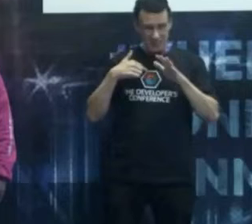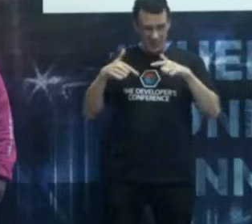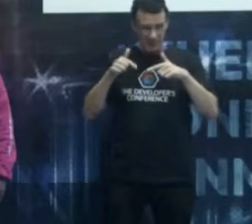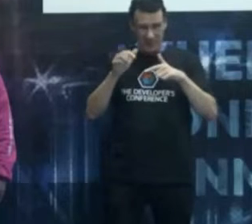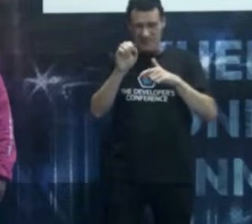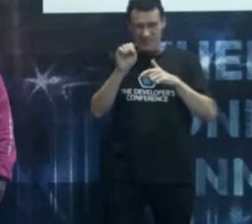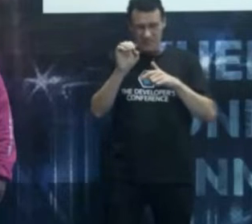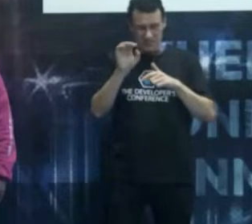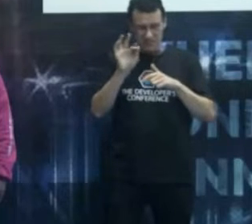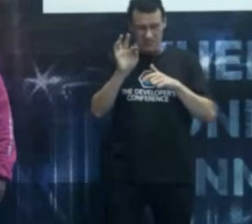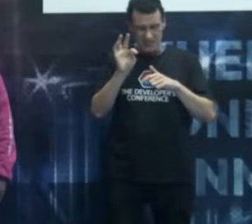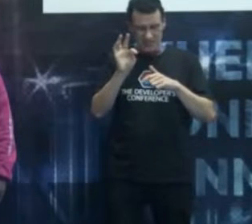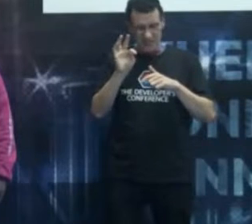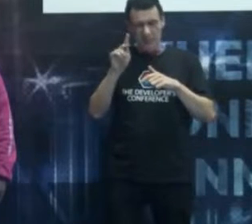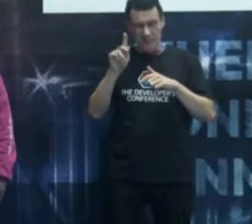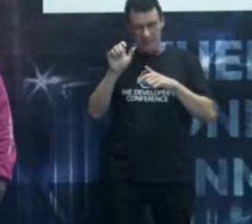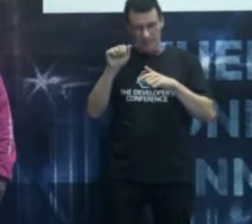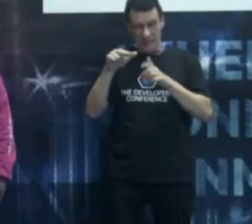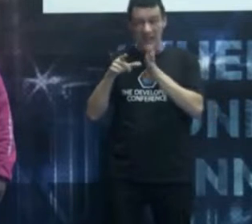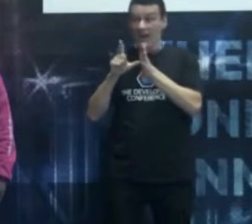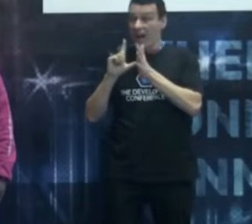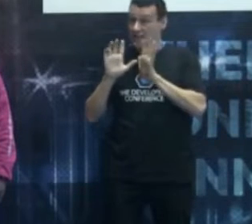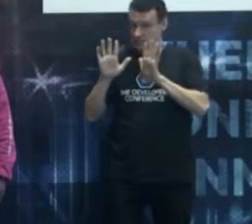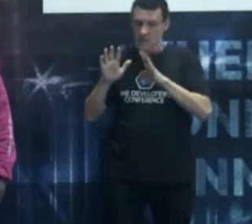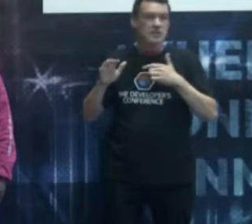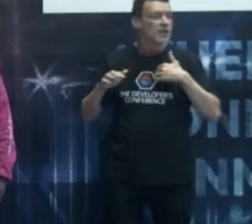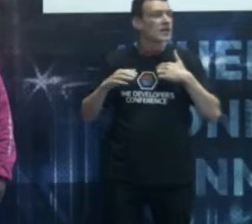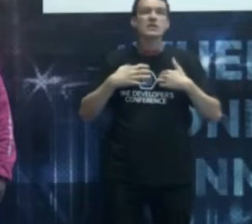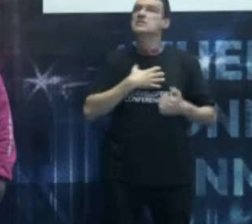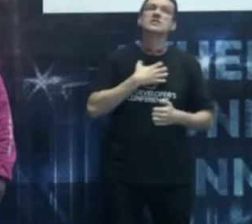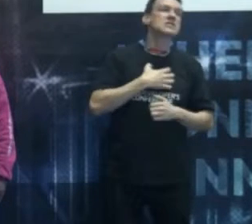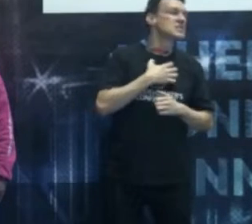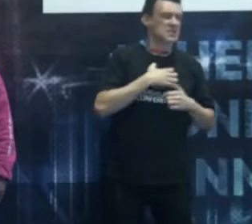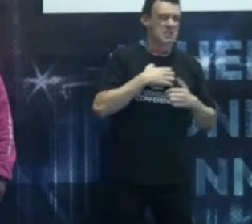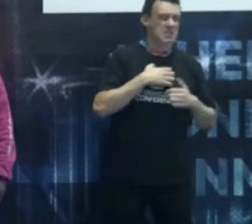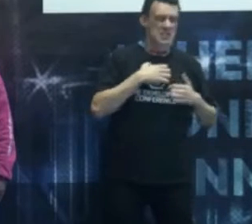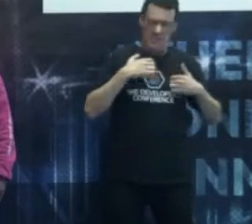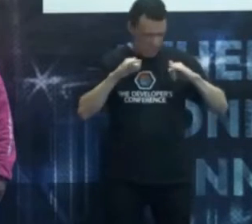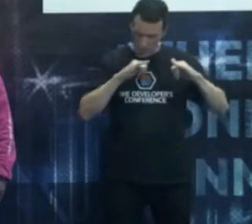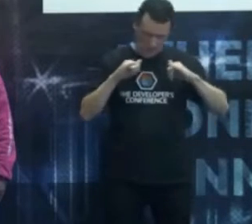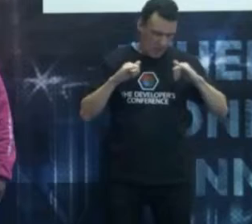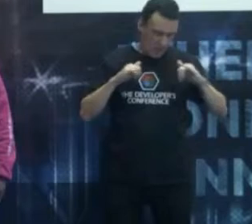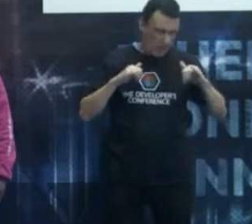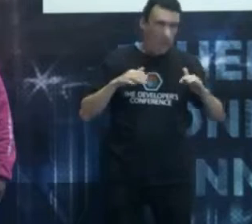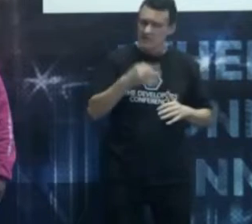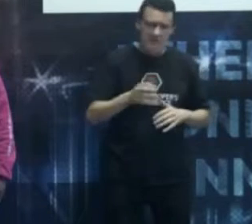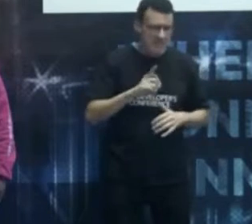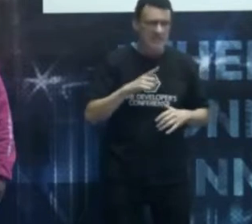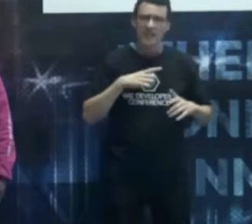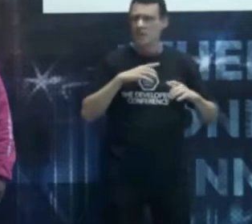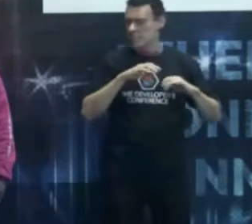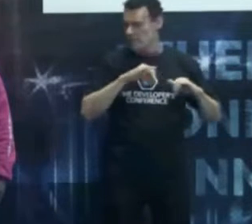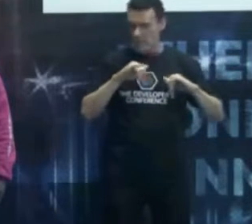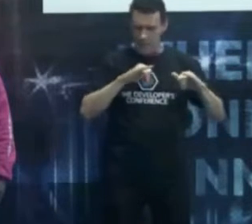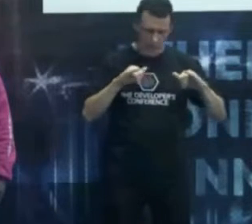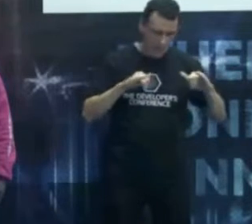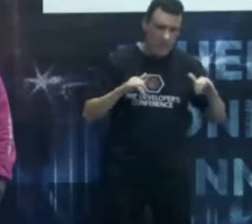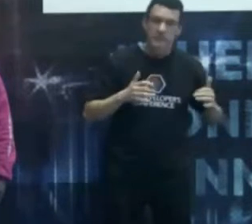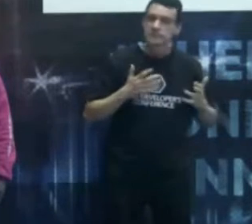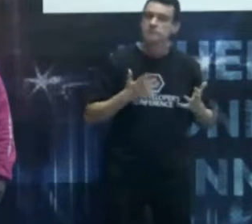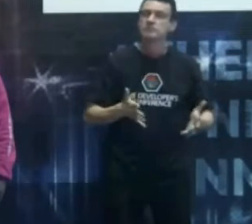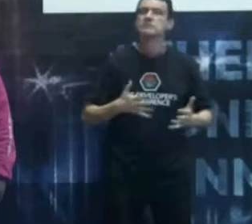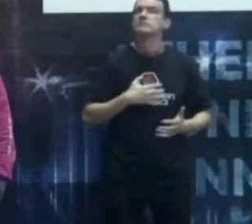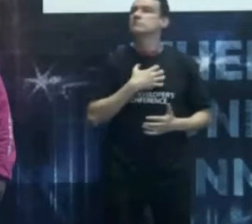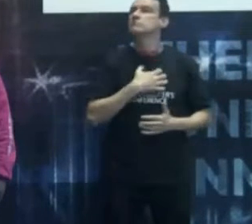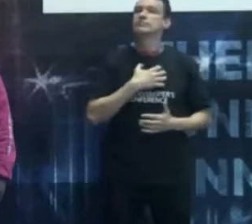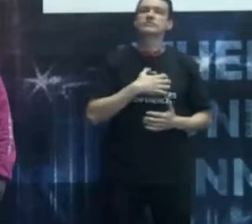pode acontecer, né? Não é certo. Então, essa é uma coisa que eu lembrei também e que fala muito dessa questão